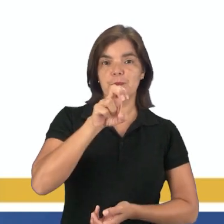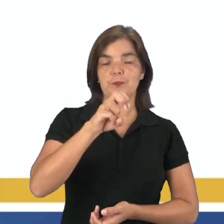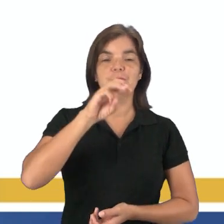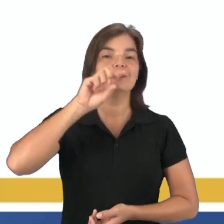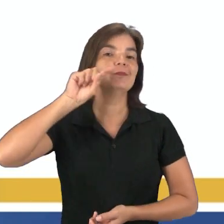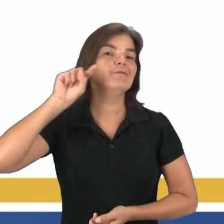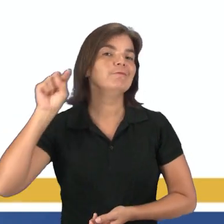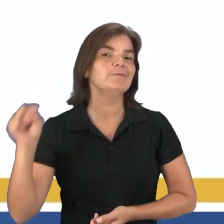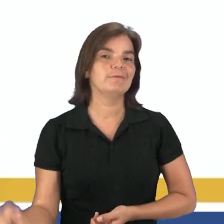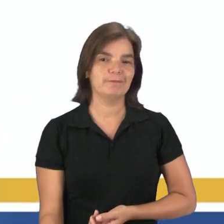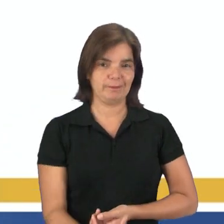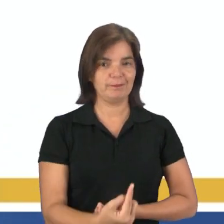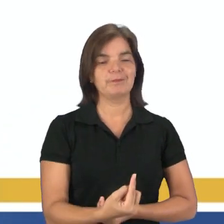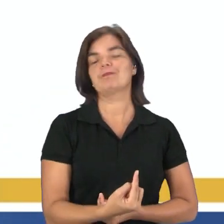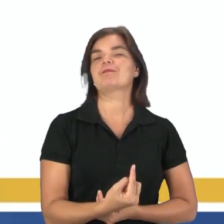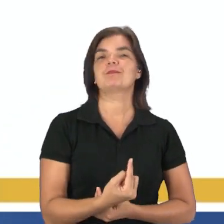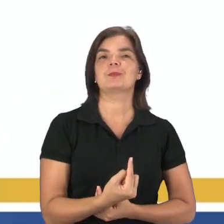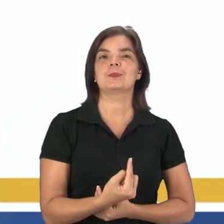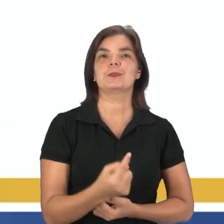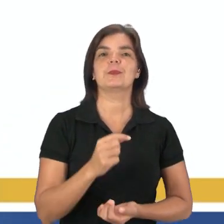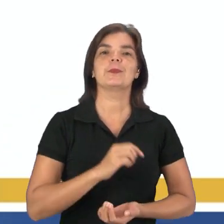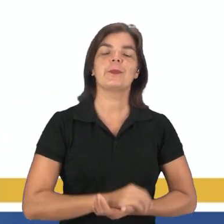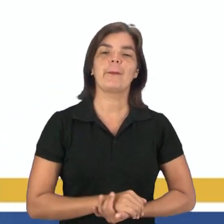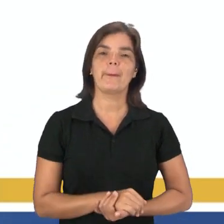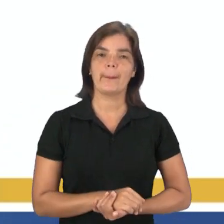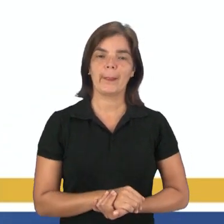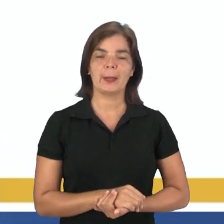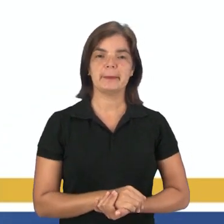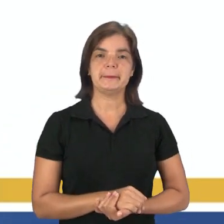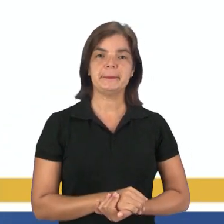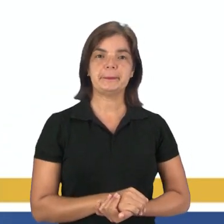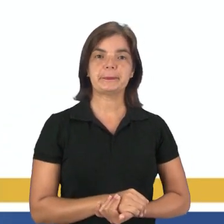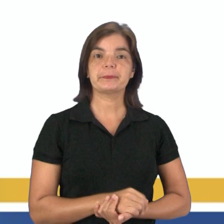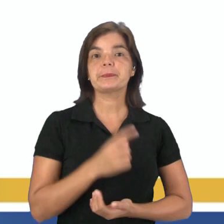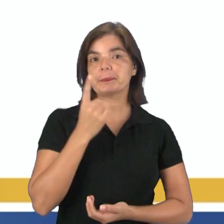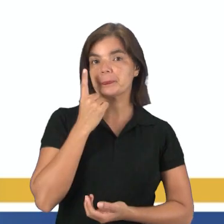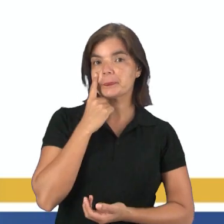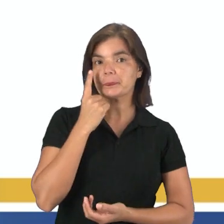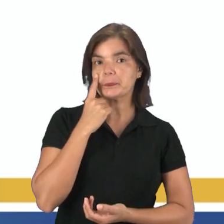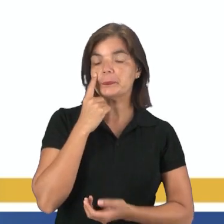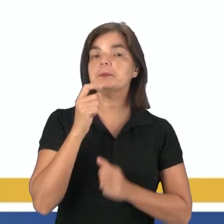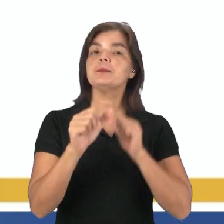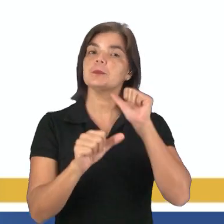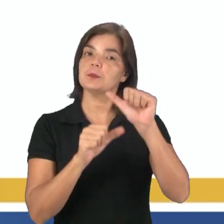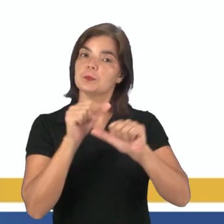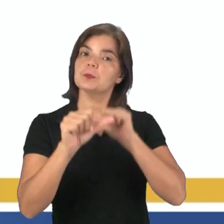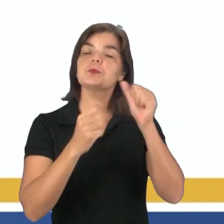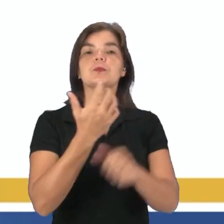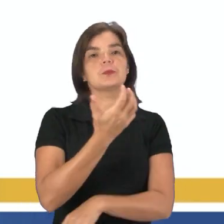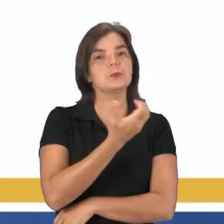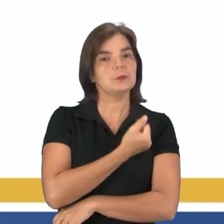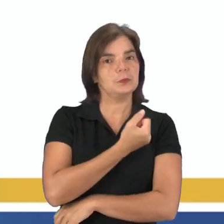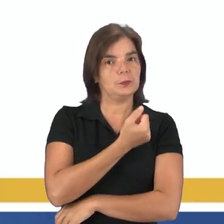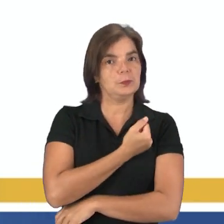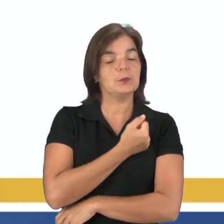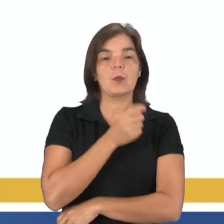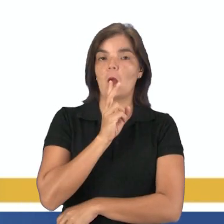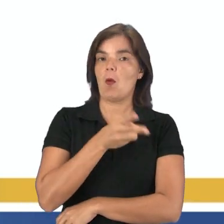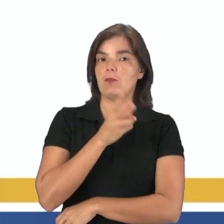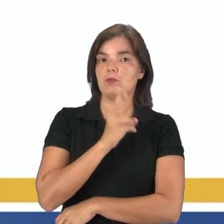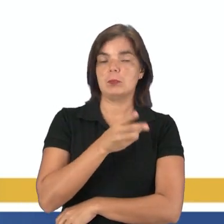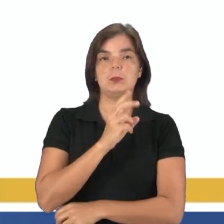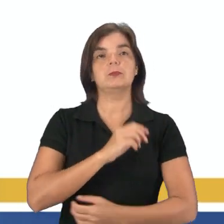5 unidades de milhar ou 5.000 unidades. Viu só como alterou o valor? E é o